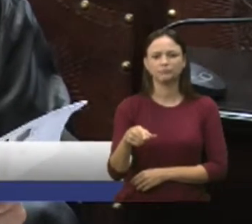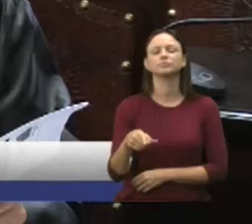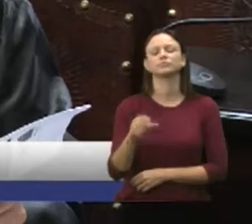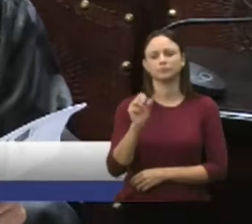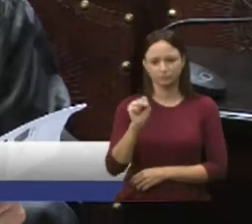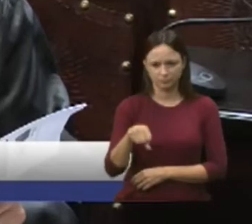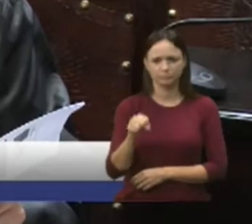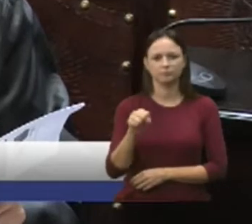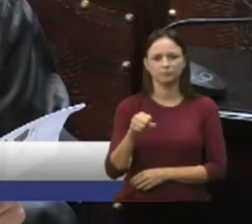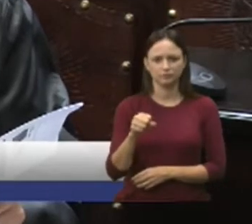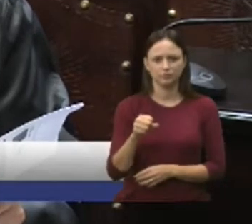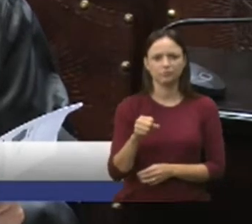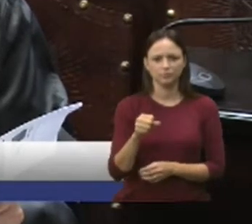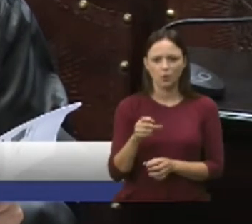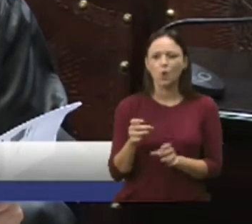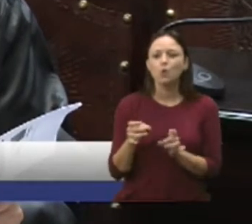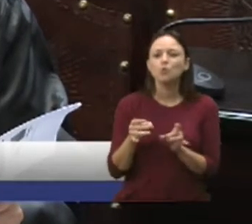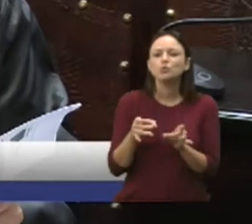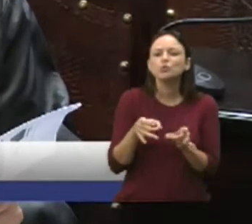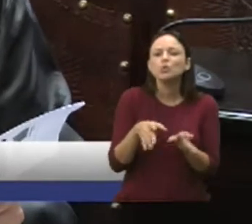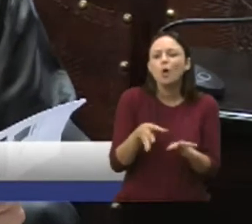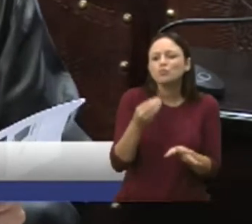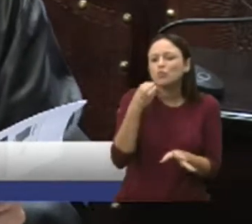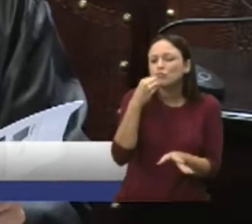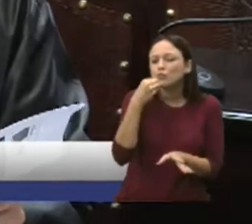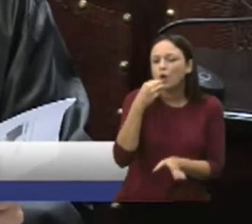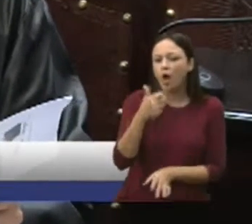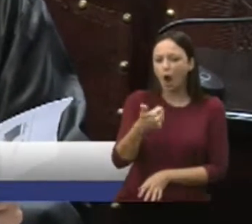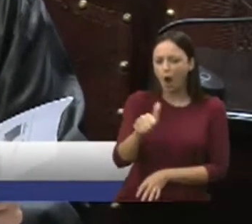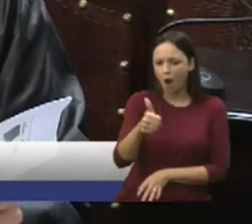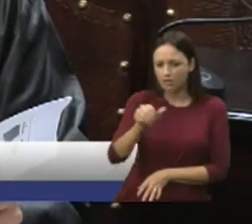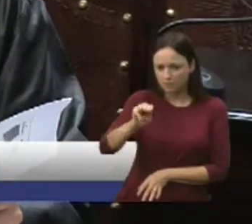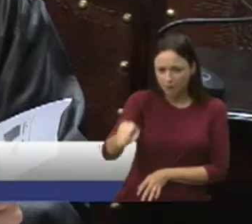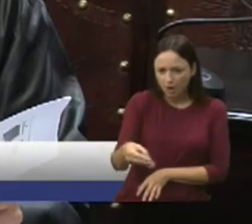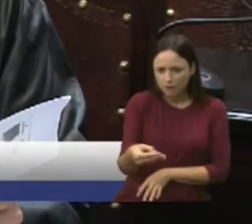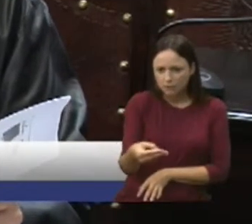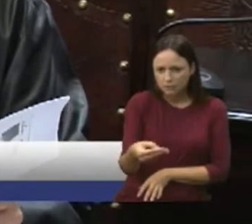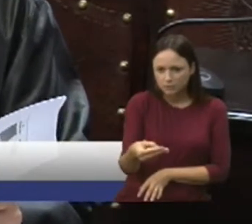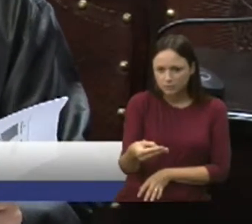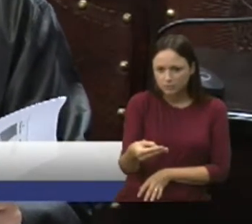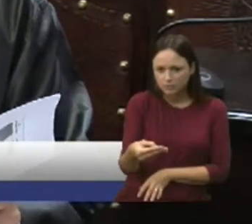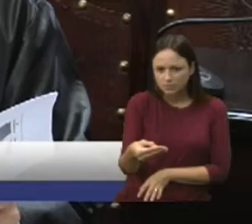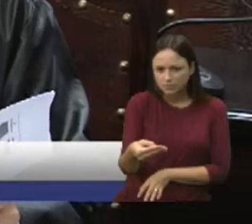Isso. Sobraram isso. 11 milhões. Isso. A gente pode dizer,